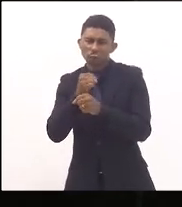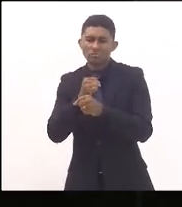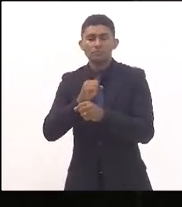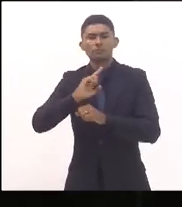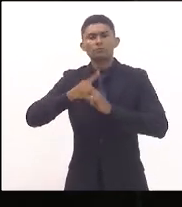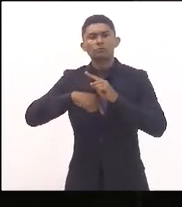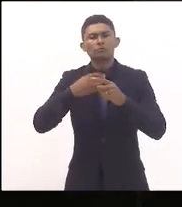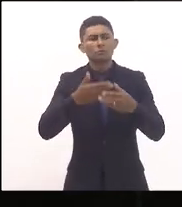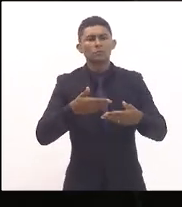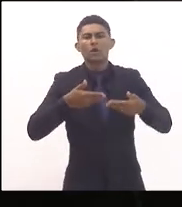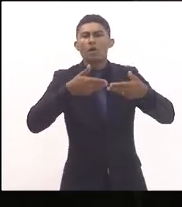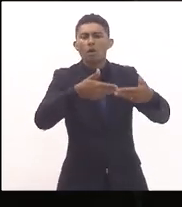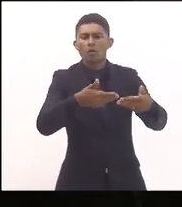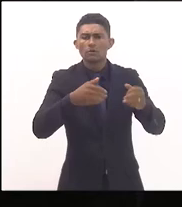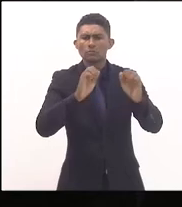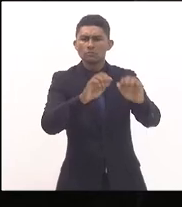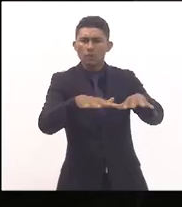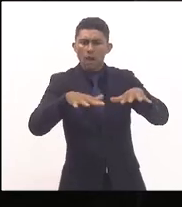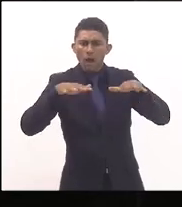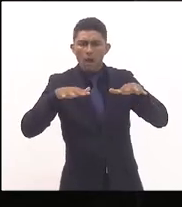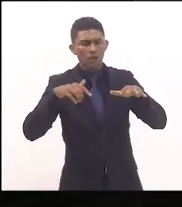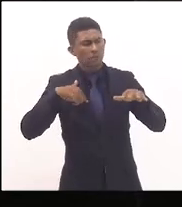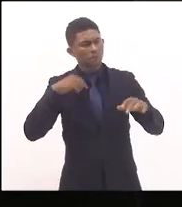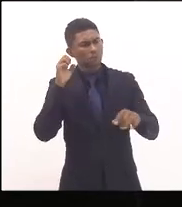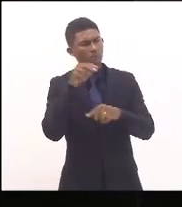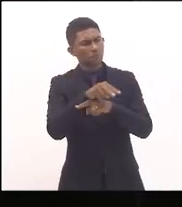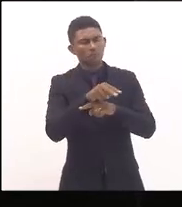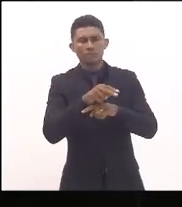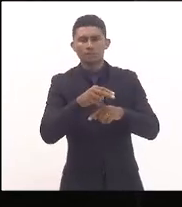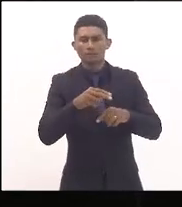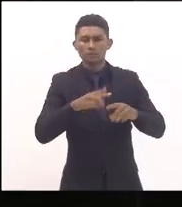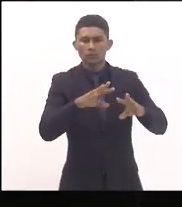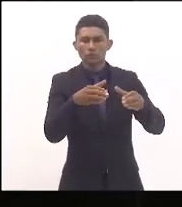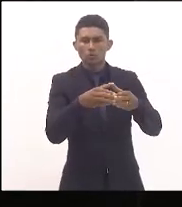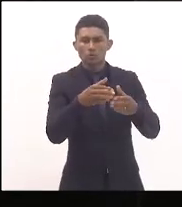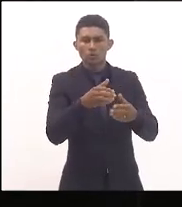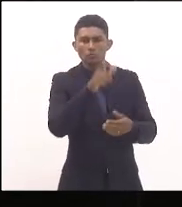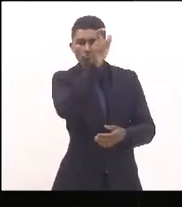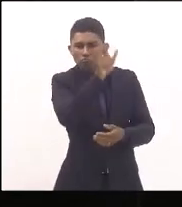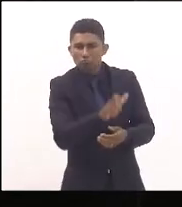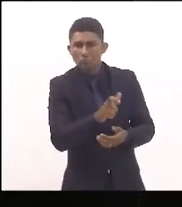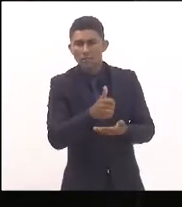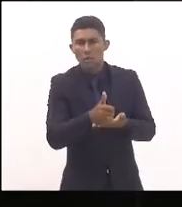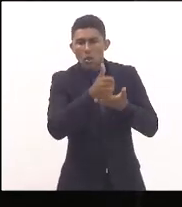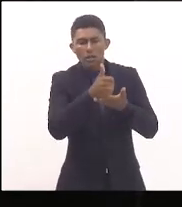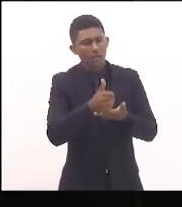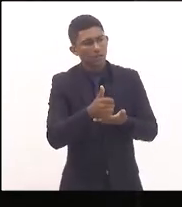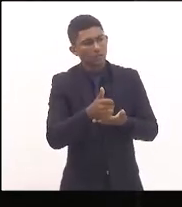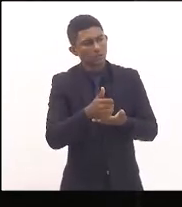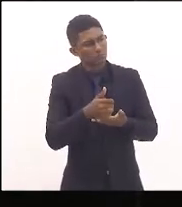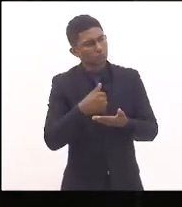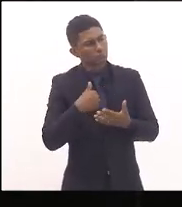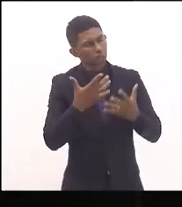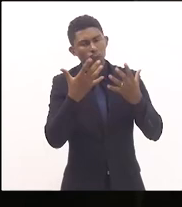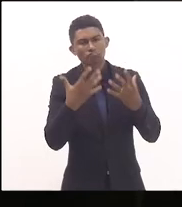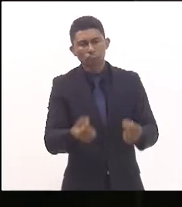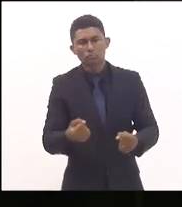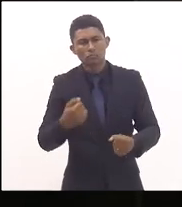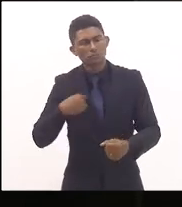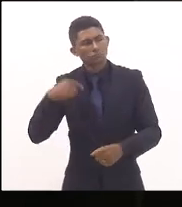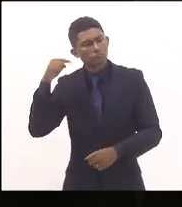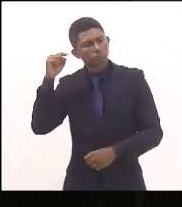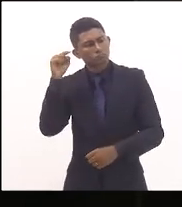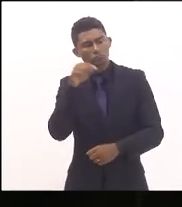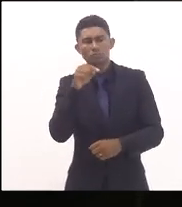vez eu fui convidada para fazer parte do plenário e trabalhar na Assessoria e naquela ocasião a minha sensibilidade já era muito